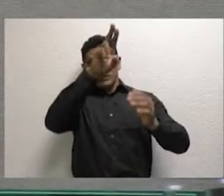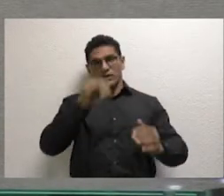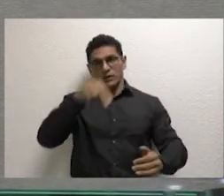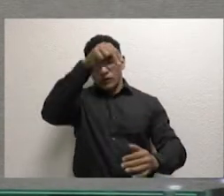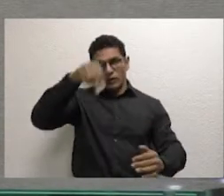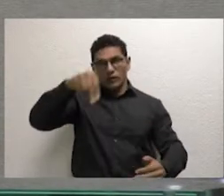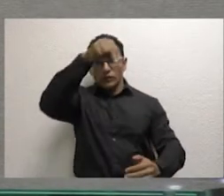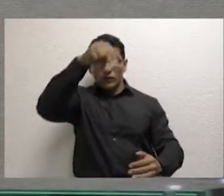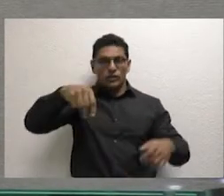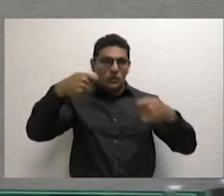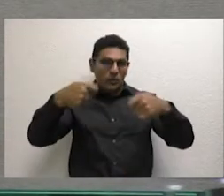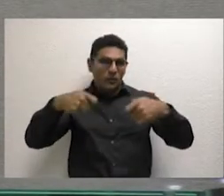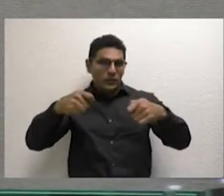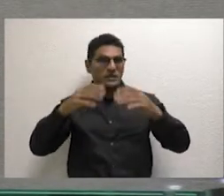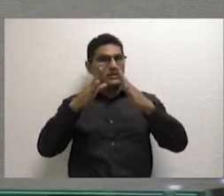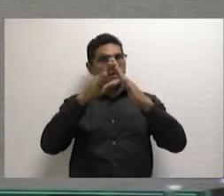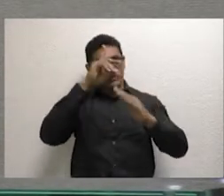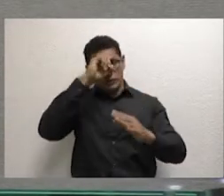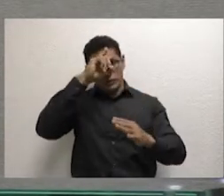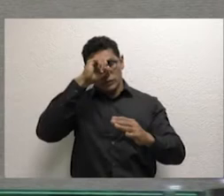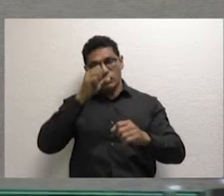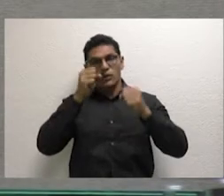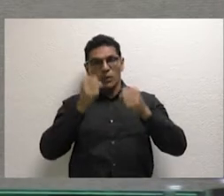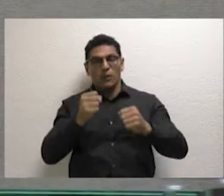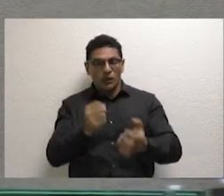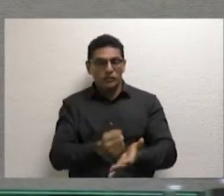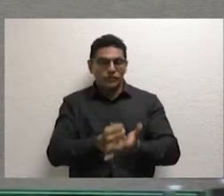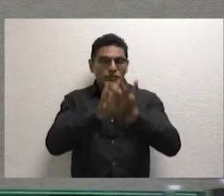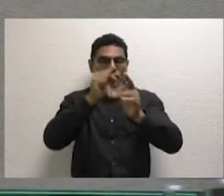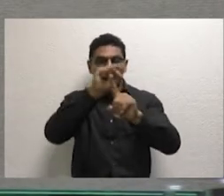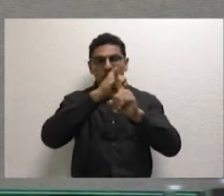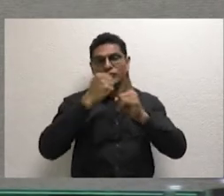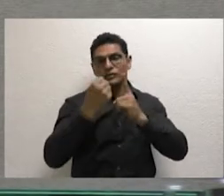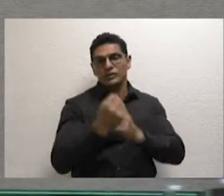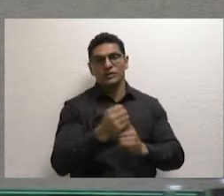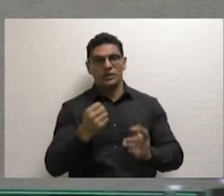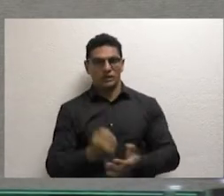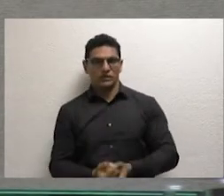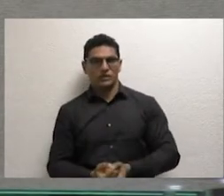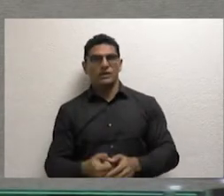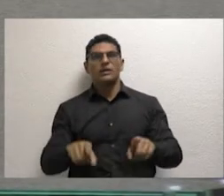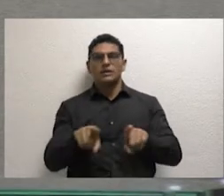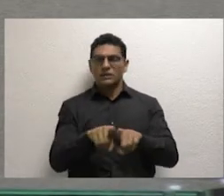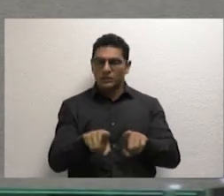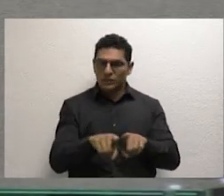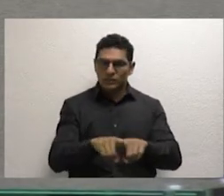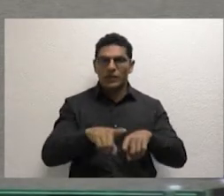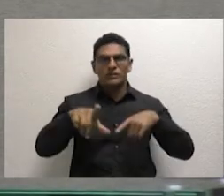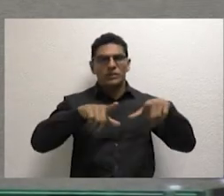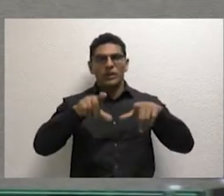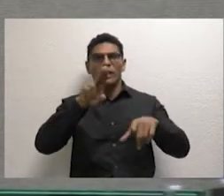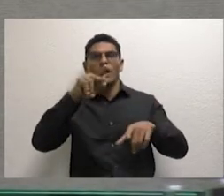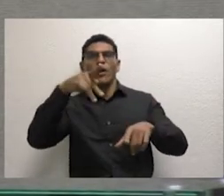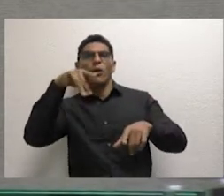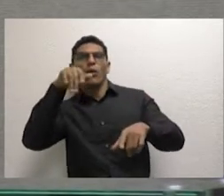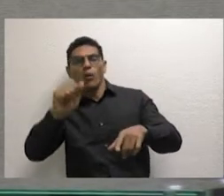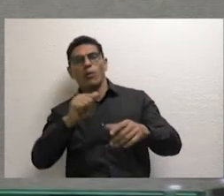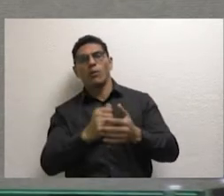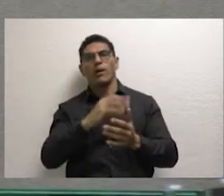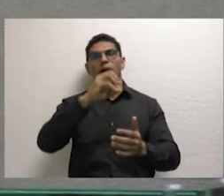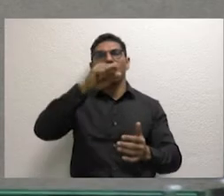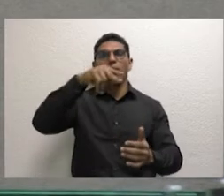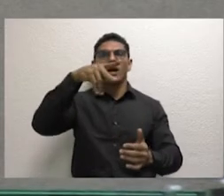de um hospital que possa realmente fazer atendimento também a retomada dos trabalhos na UPA Campos Salles para